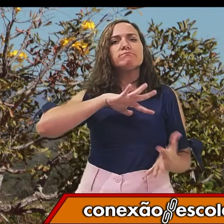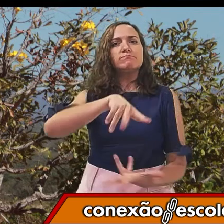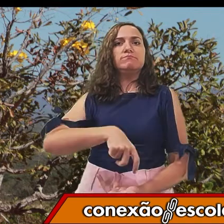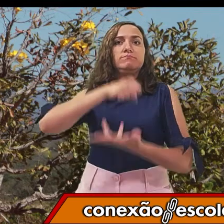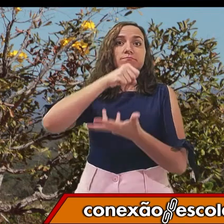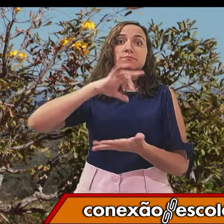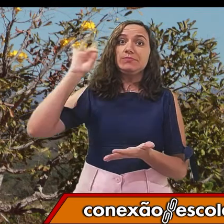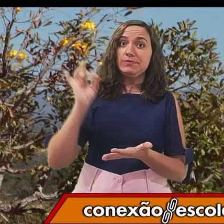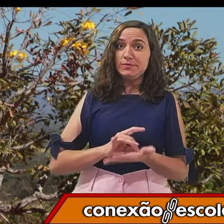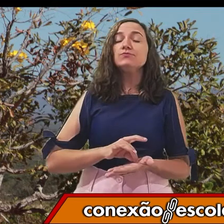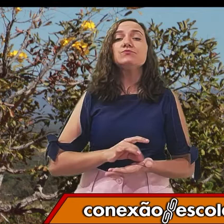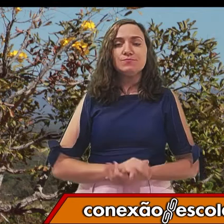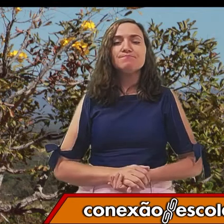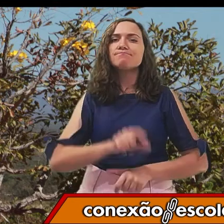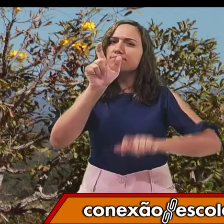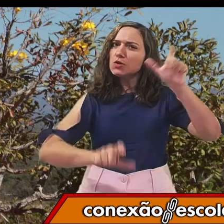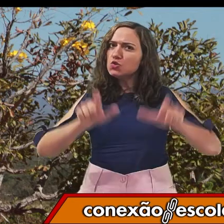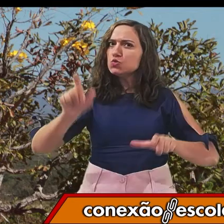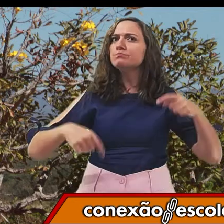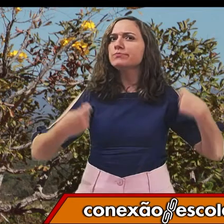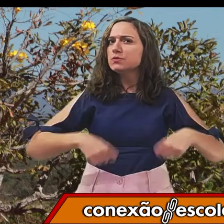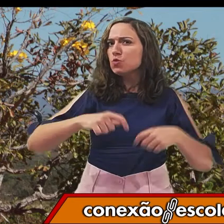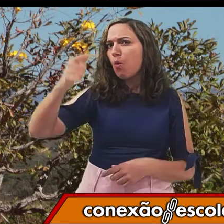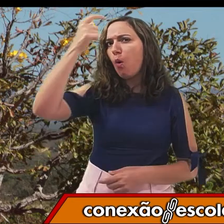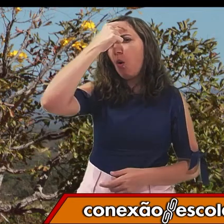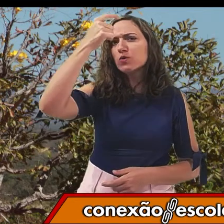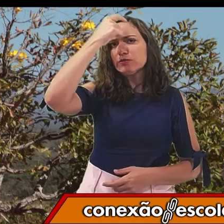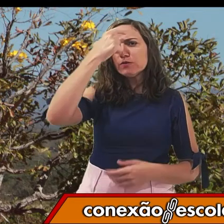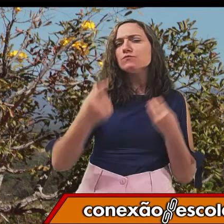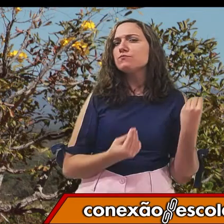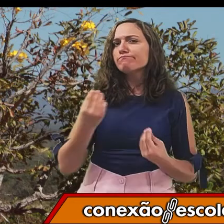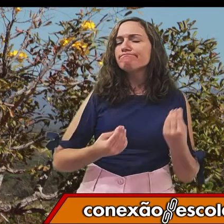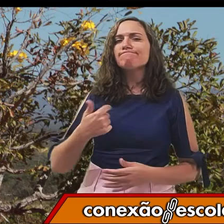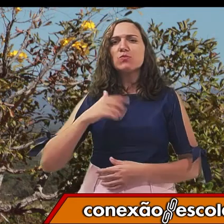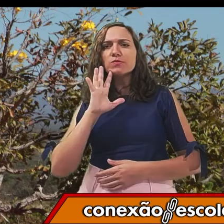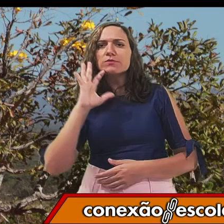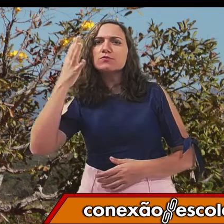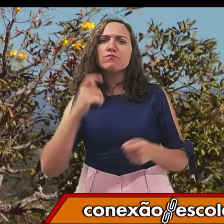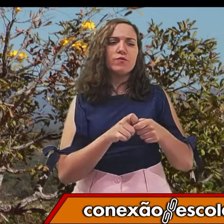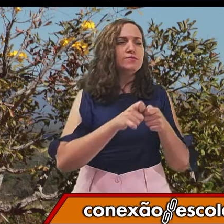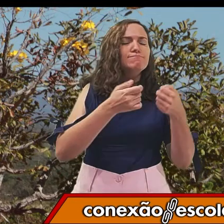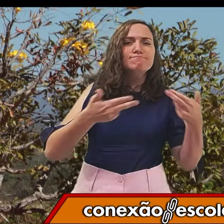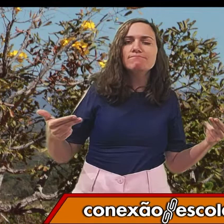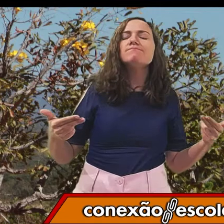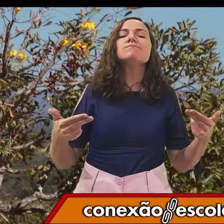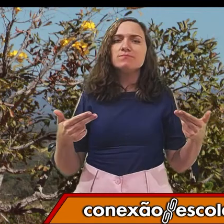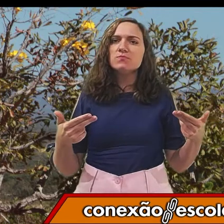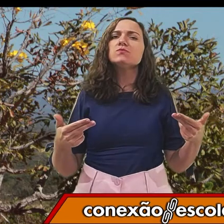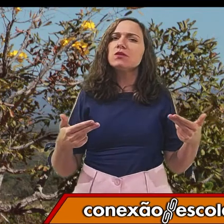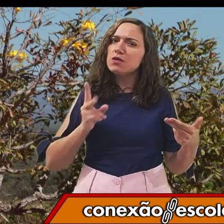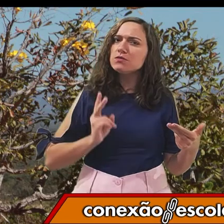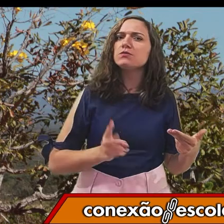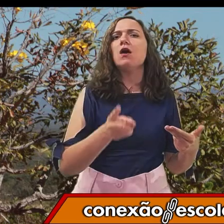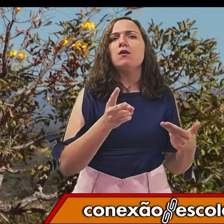sustentabilidade. As pessoas precisam, então, pensar sobre suas decisões e suas ações em quase